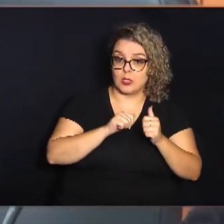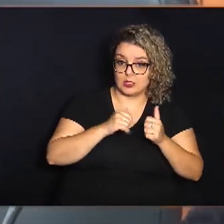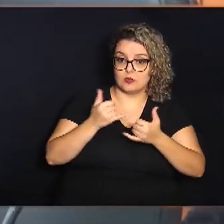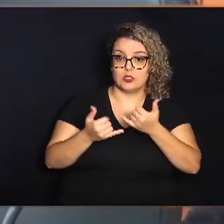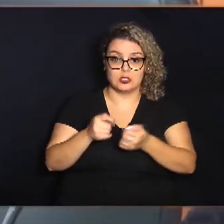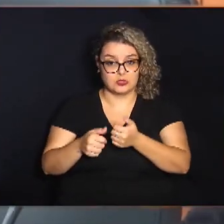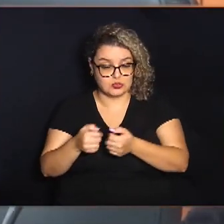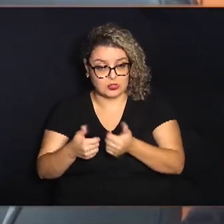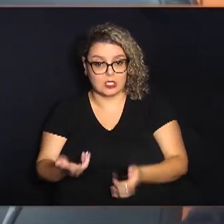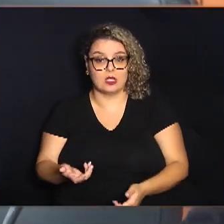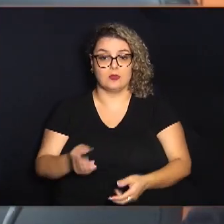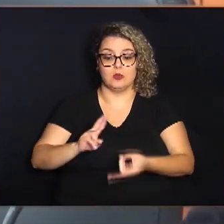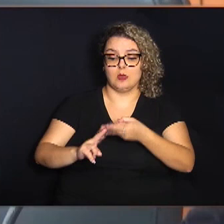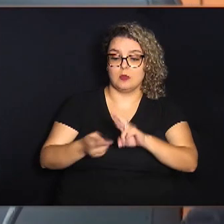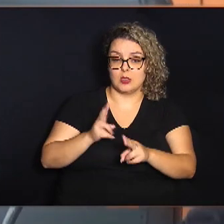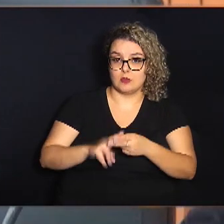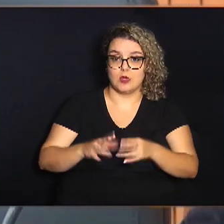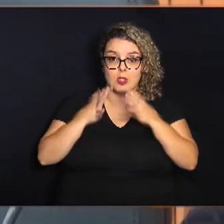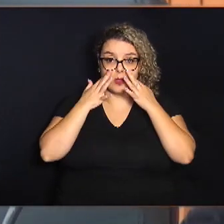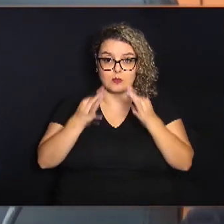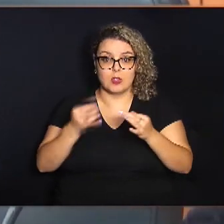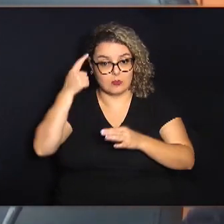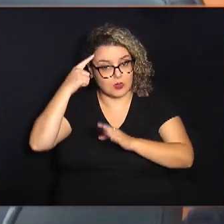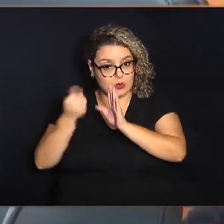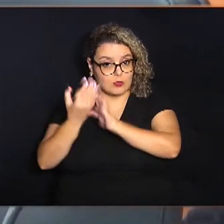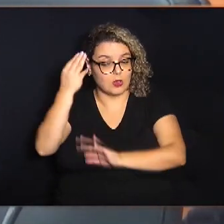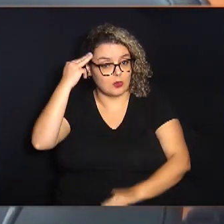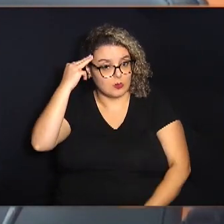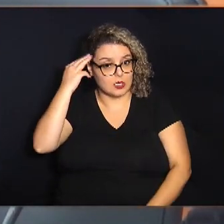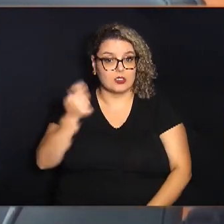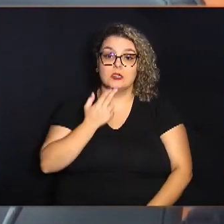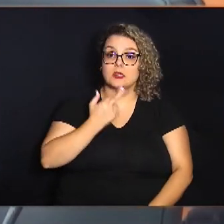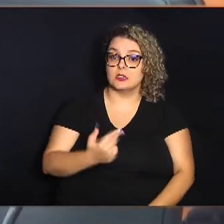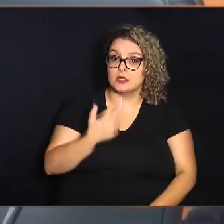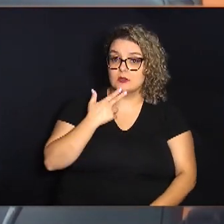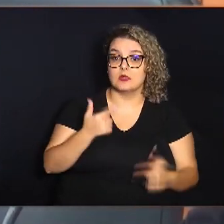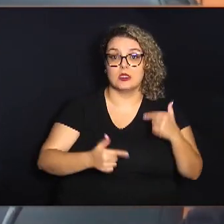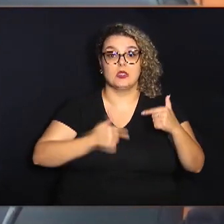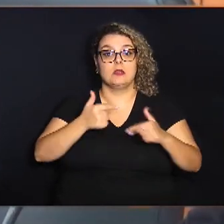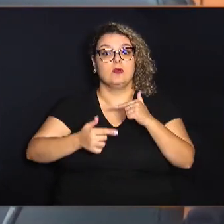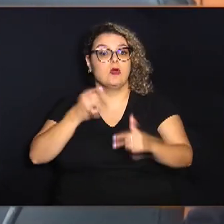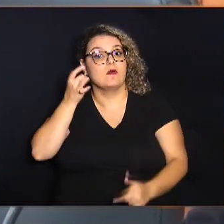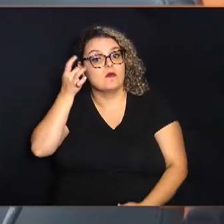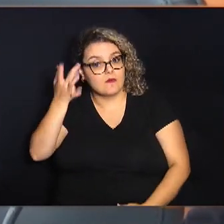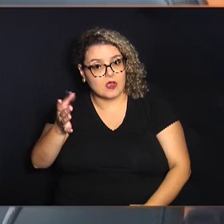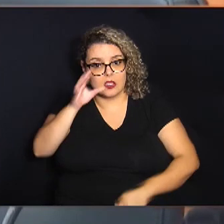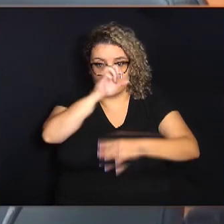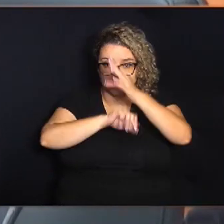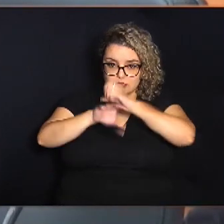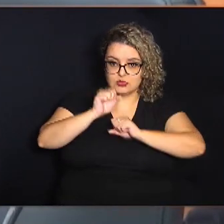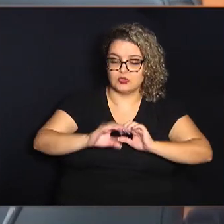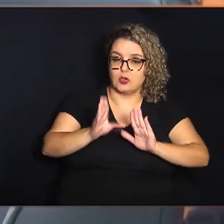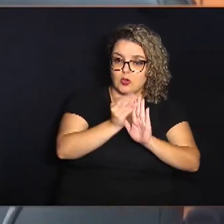incluem desenvolvimento de habilidades como atenção, criatividade, memória, idiomas, trabalho e facilitam a aprendizagem de